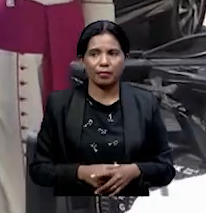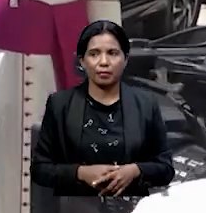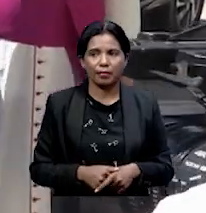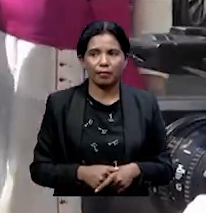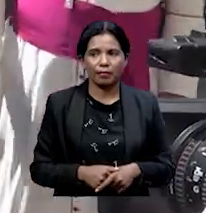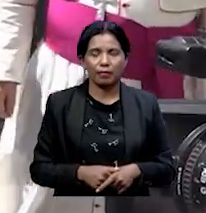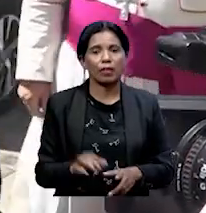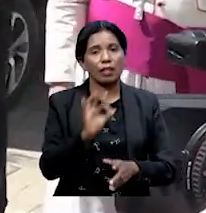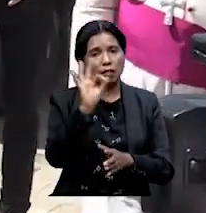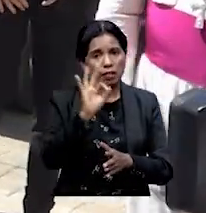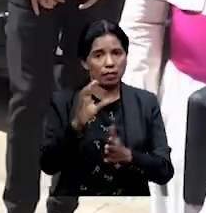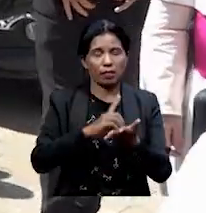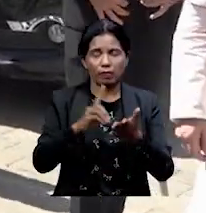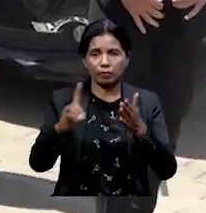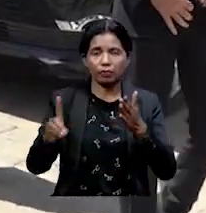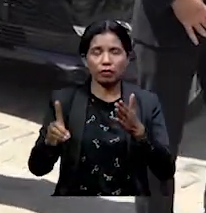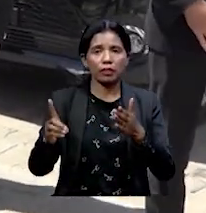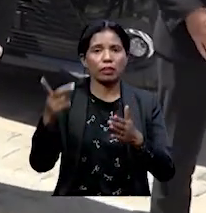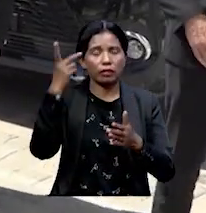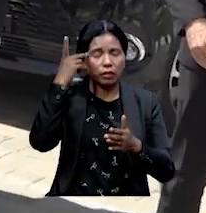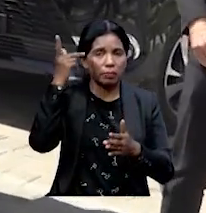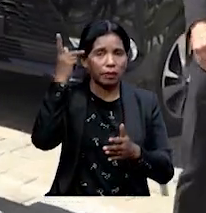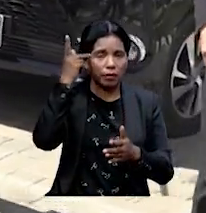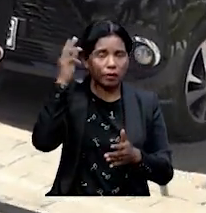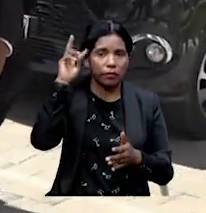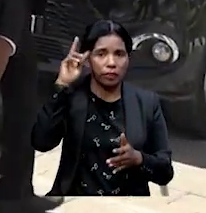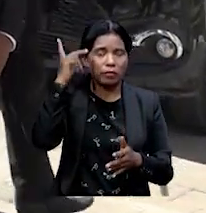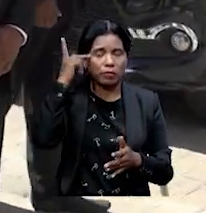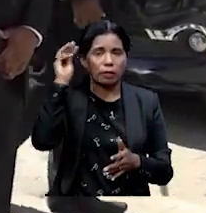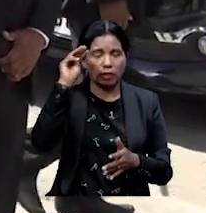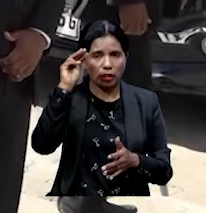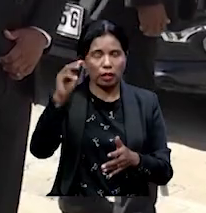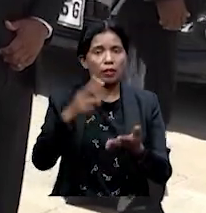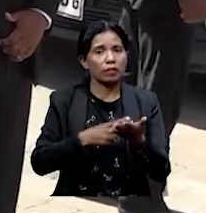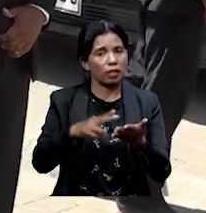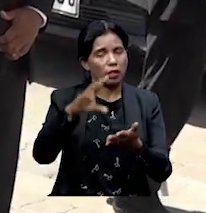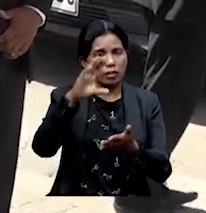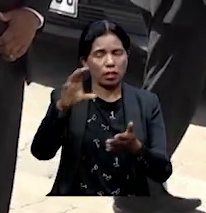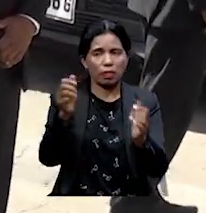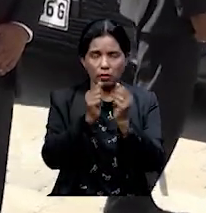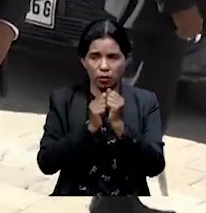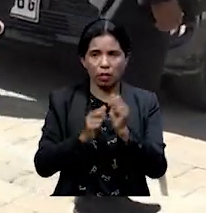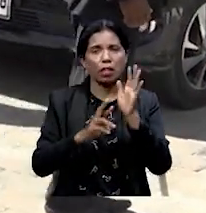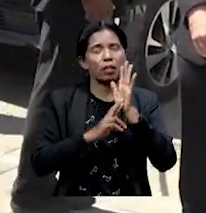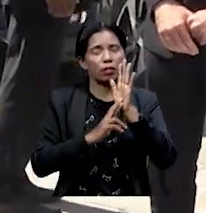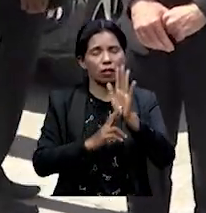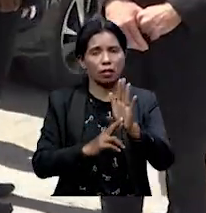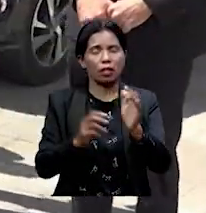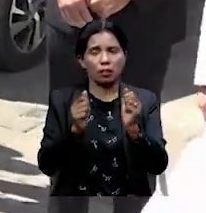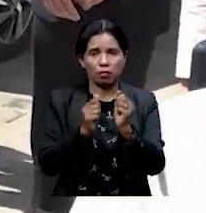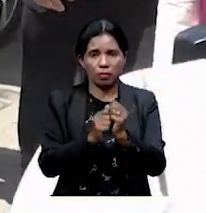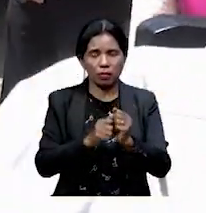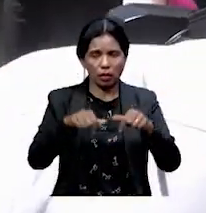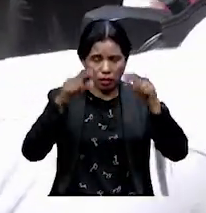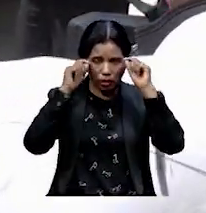E a sexta semana, né, Vice-Primeiro-Ministro Santa Sé Edgar Penha Parra acompanha o seu representante Santa Sé e